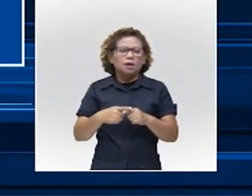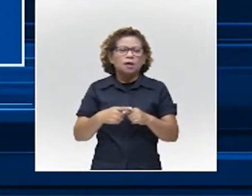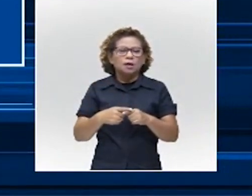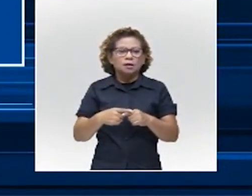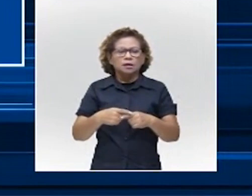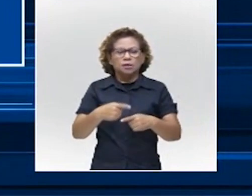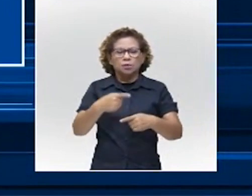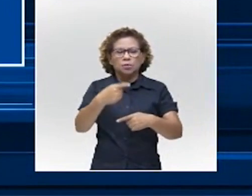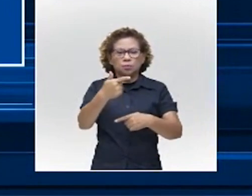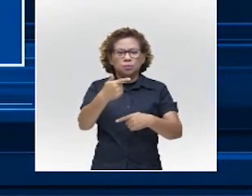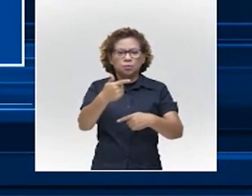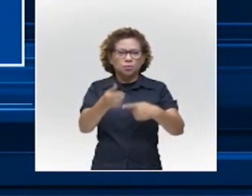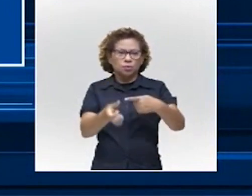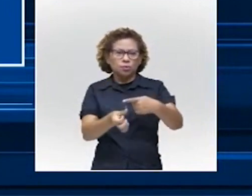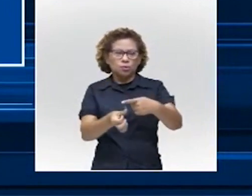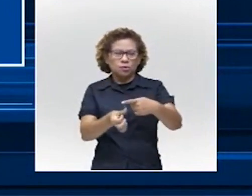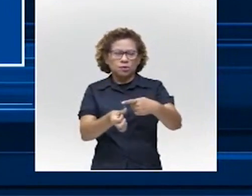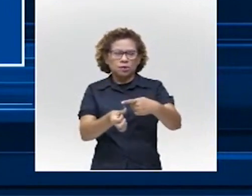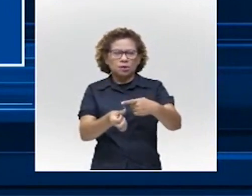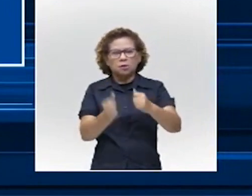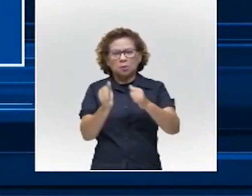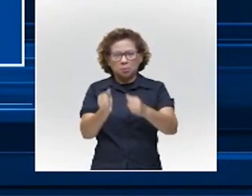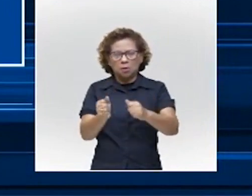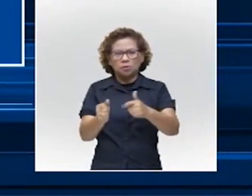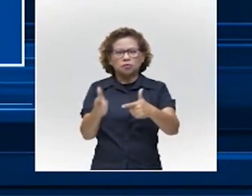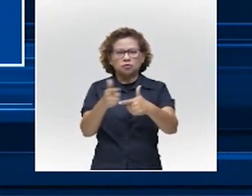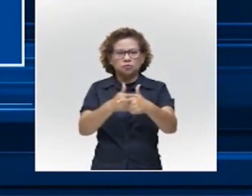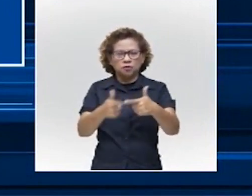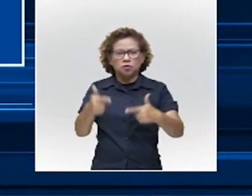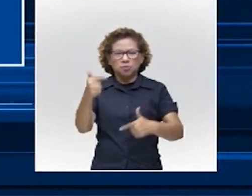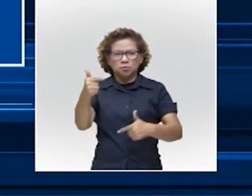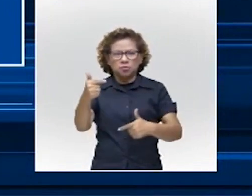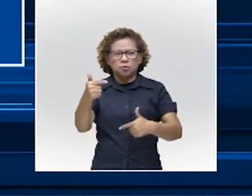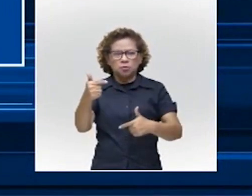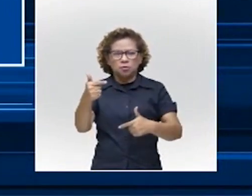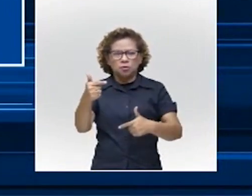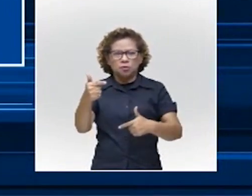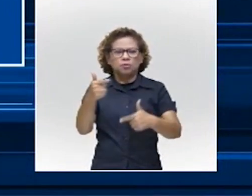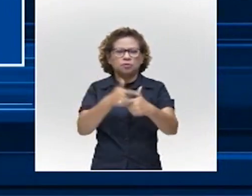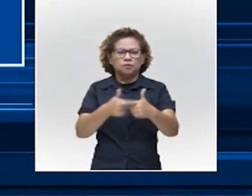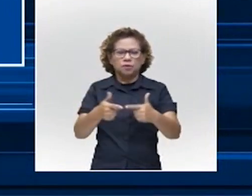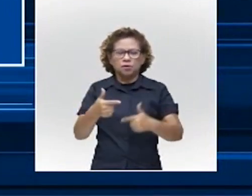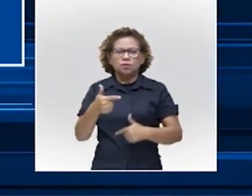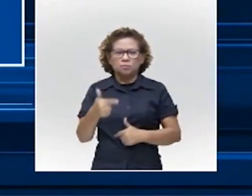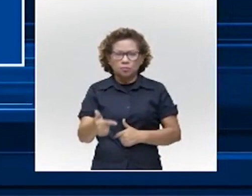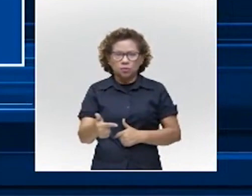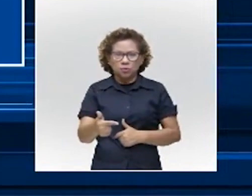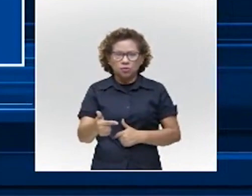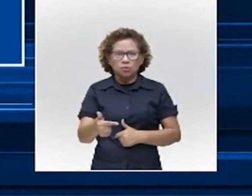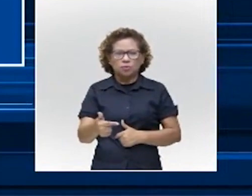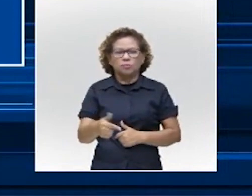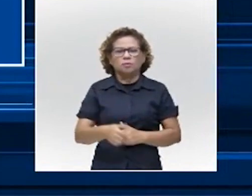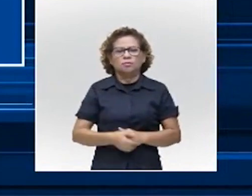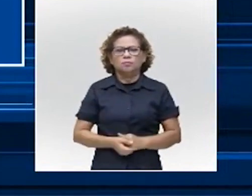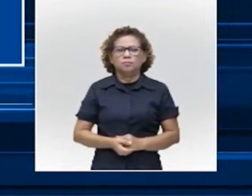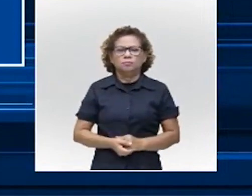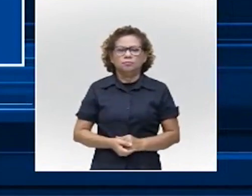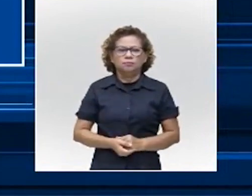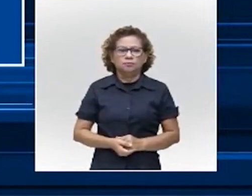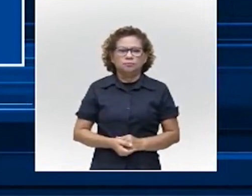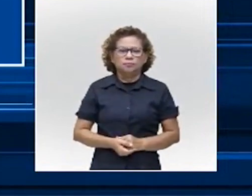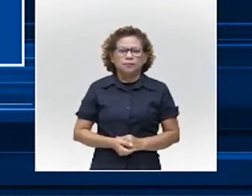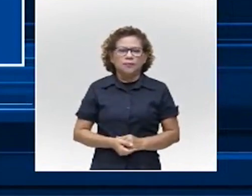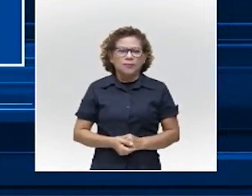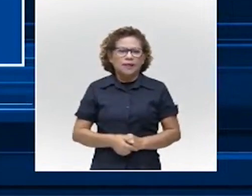escrever aqui, como eu mostrei para vocês, escrever 2 sextos é o mesmo